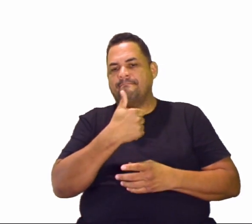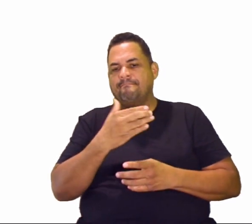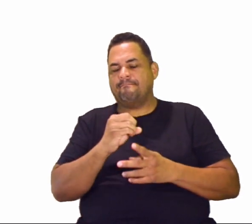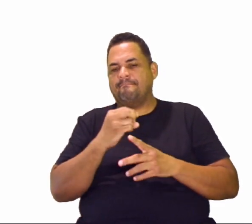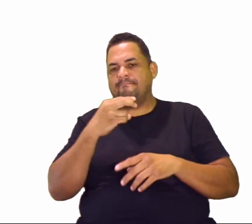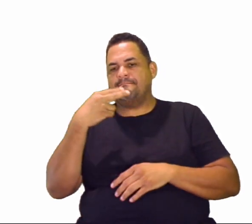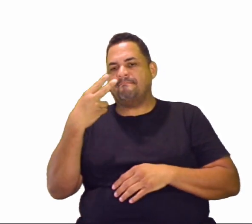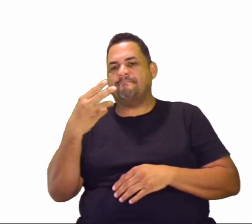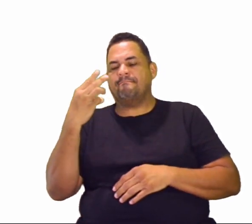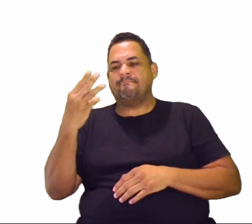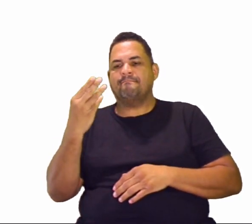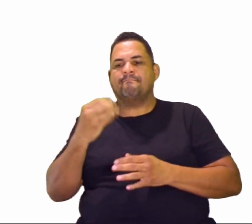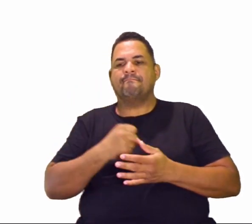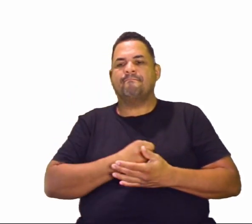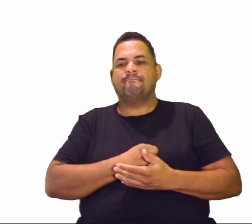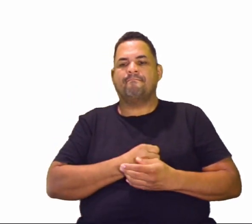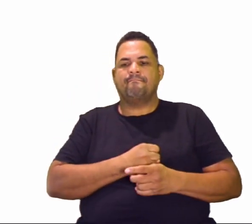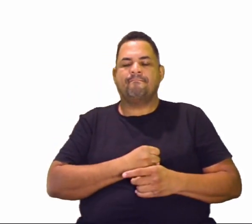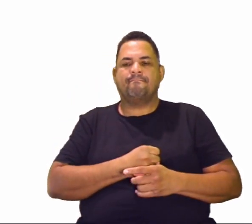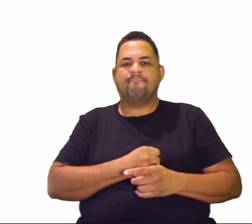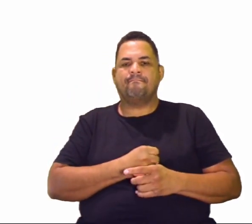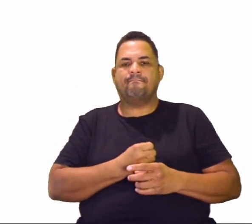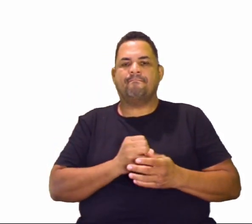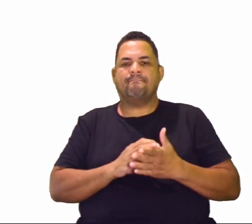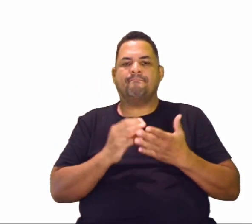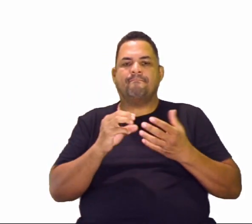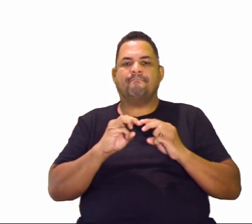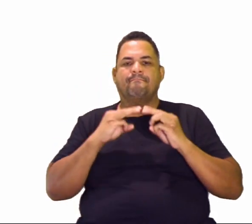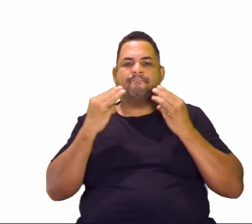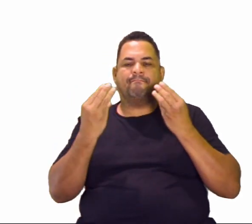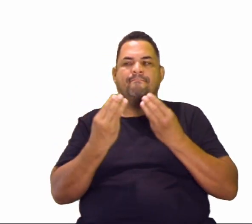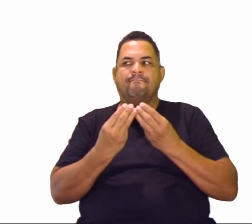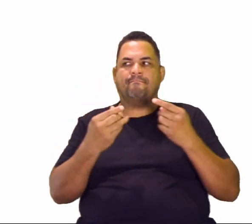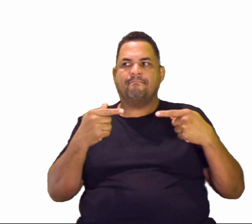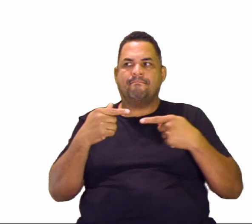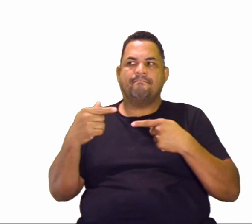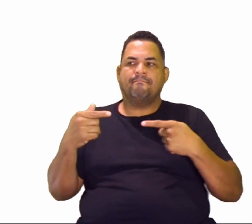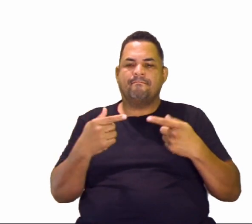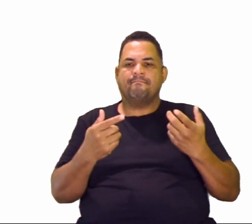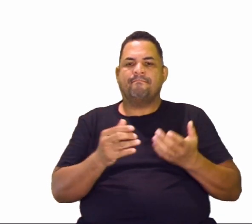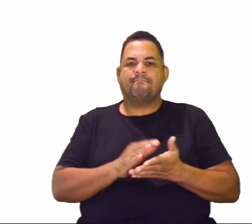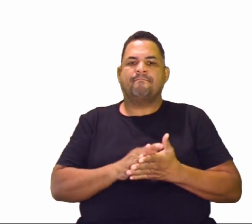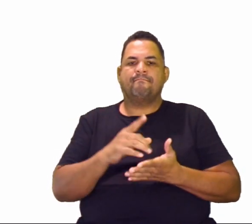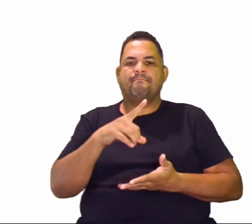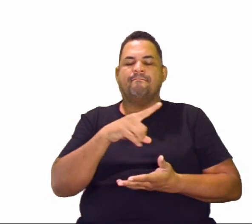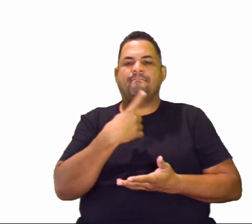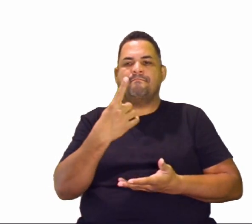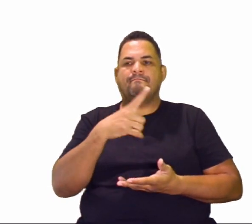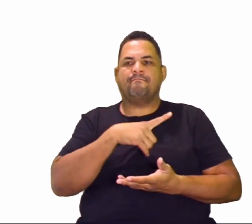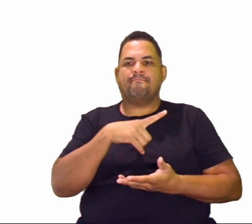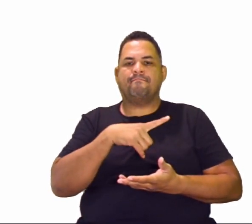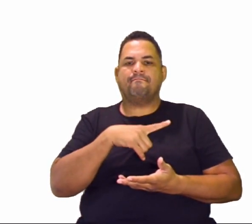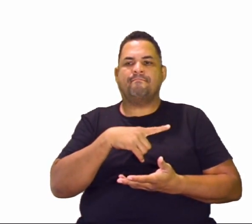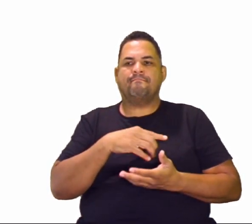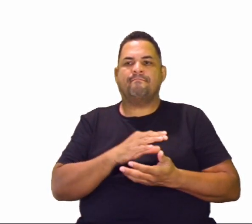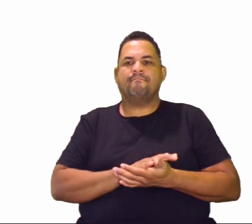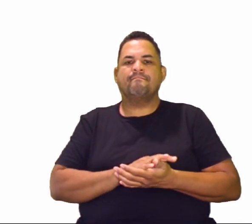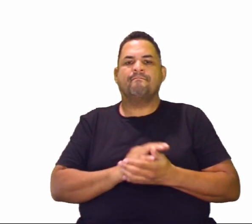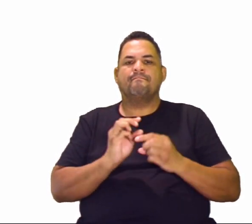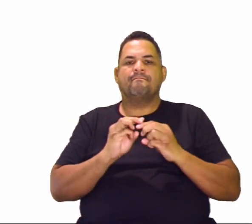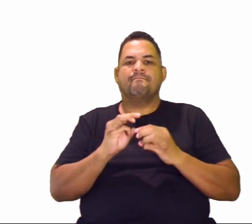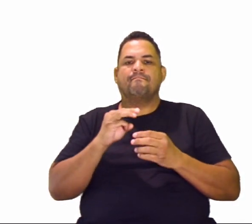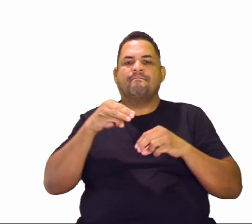elevado a 23 entidades, aquela massa correspondente. E aí nós teremos a massa